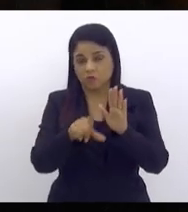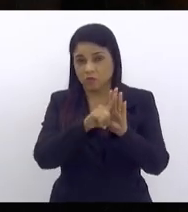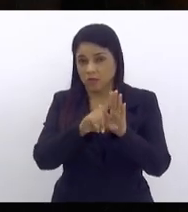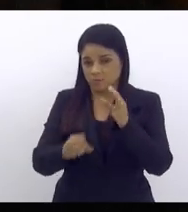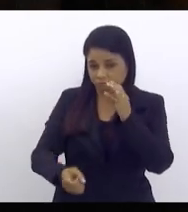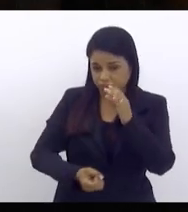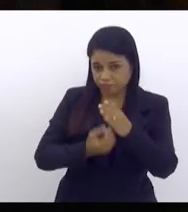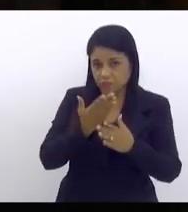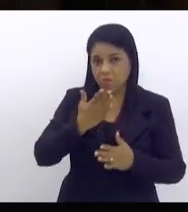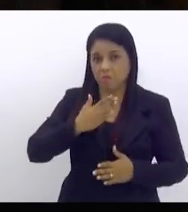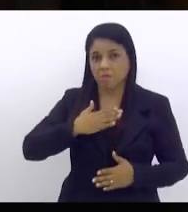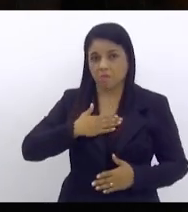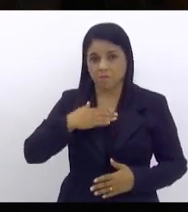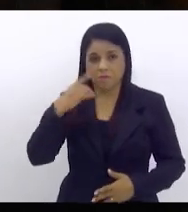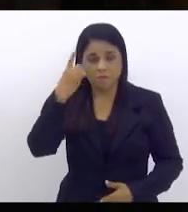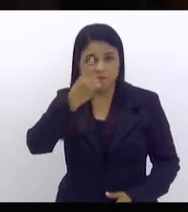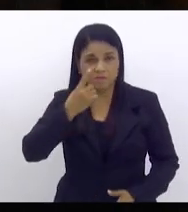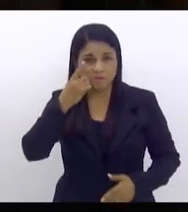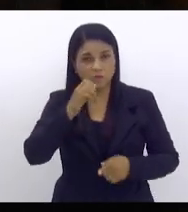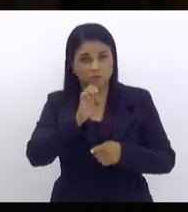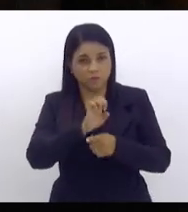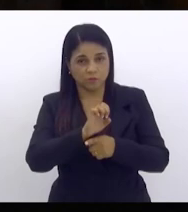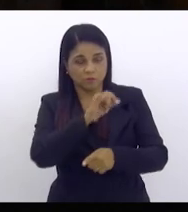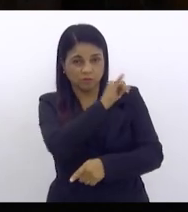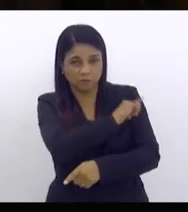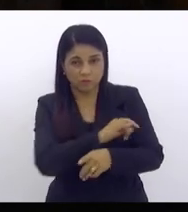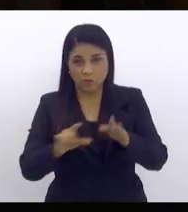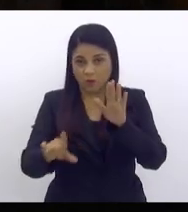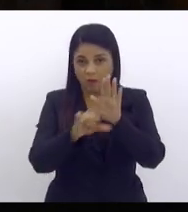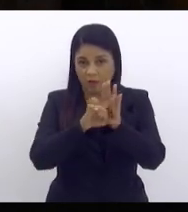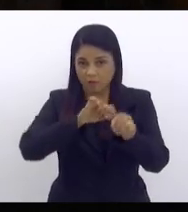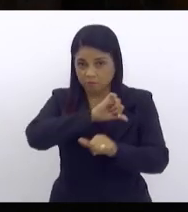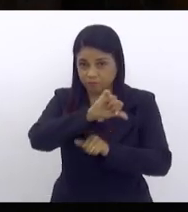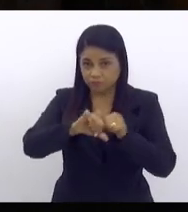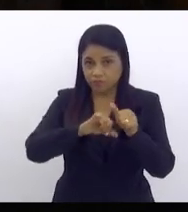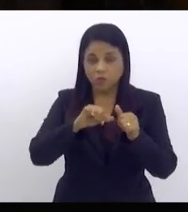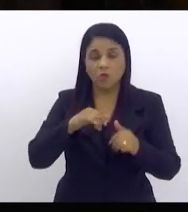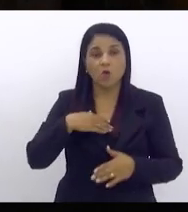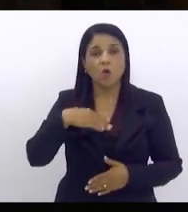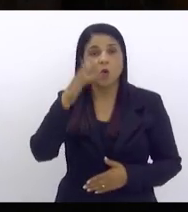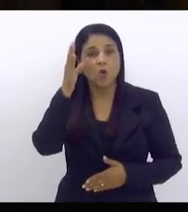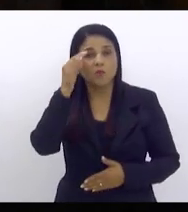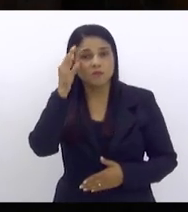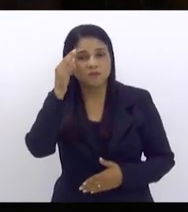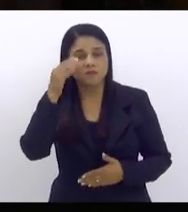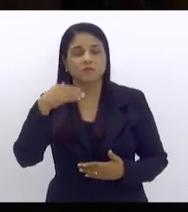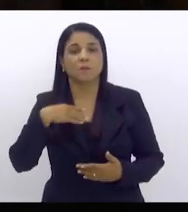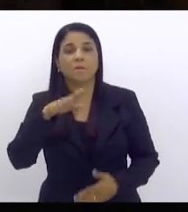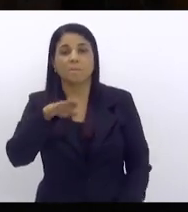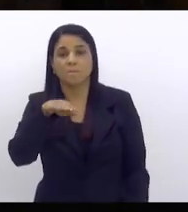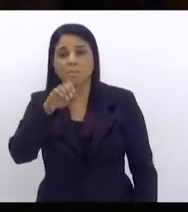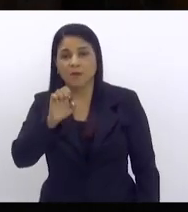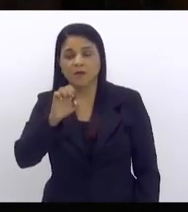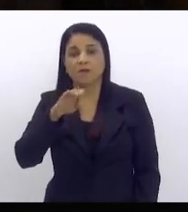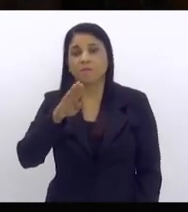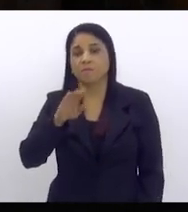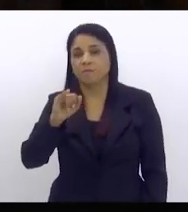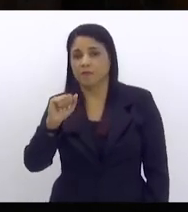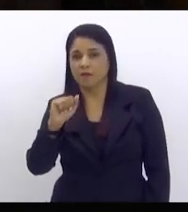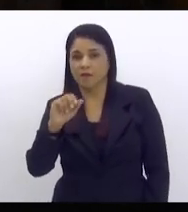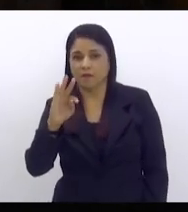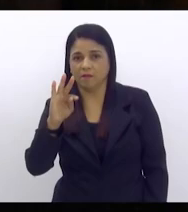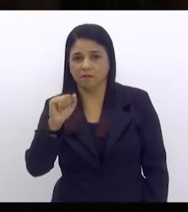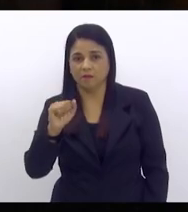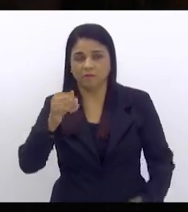autoria, que se tornou lei no âmbito do Estado do Rio de Janeiro, o Observatório Mãe Beata de Iemanjá. Por quê? Quando a gente vai